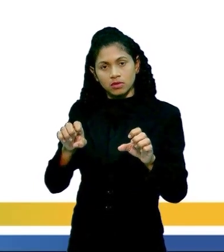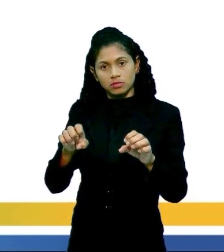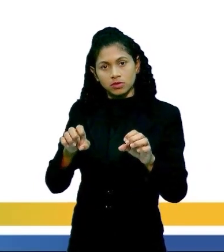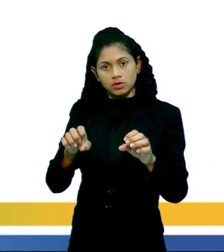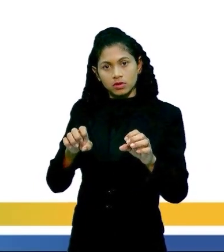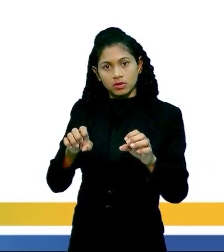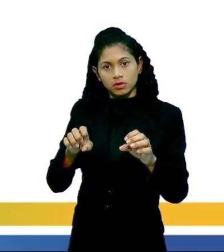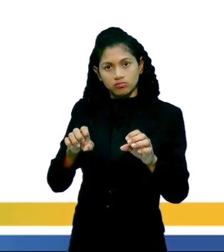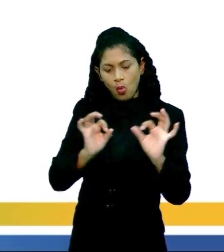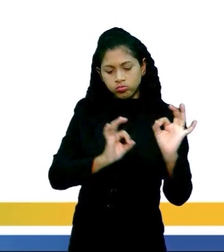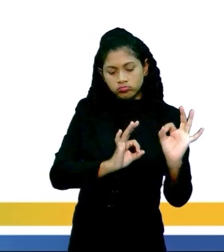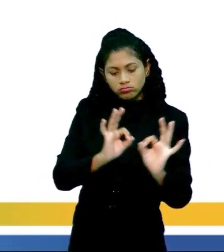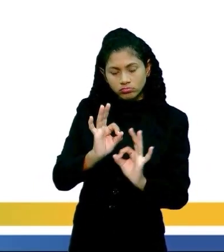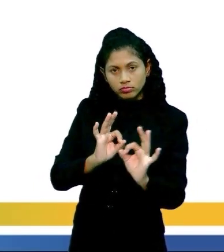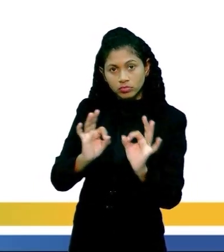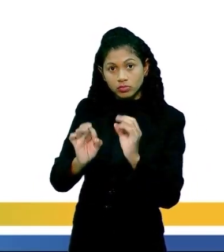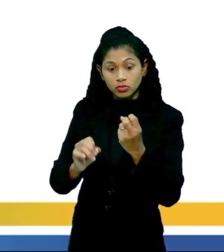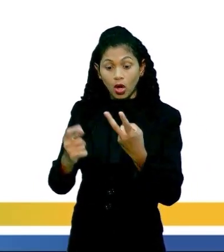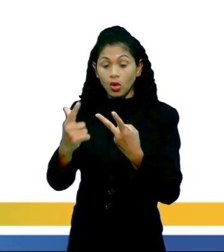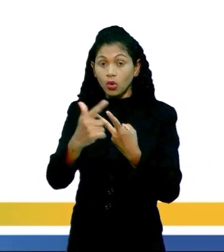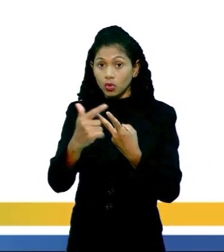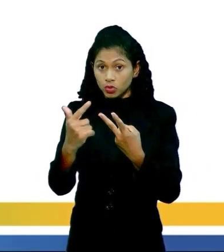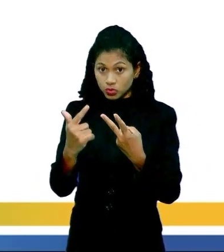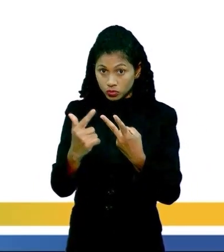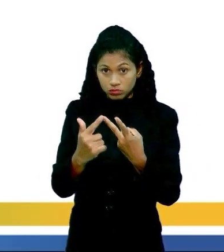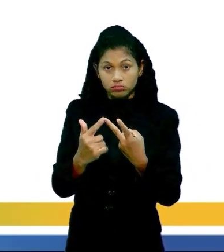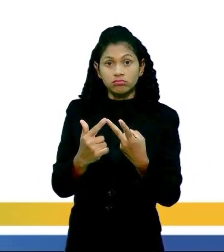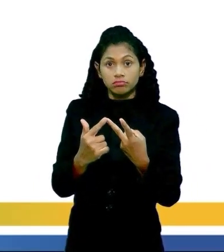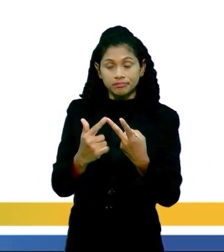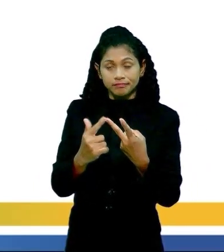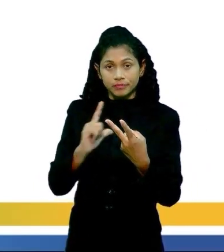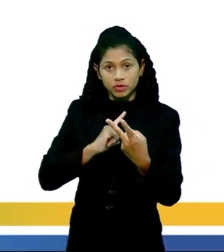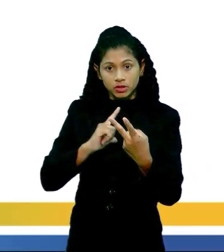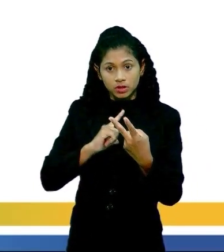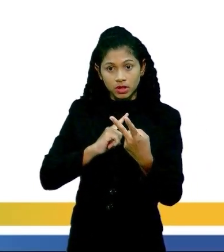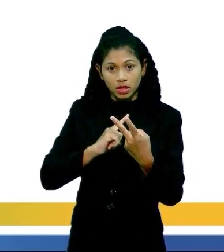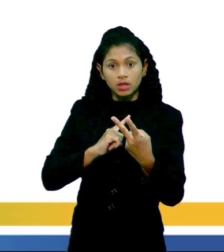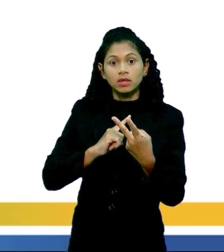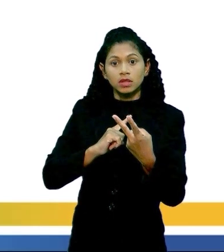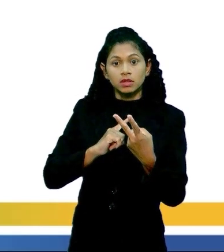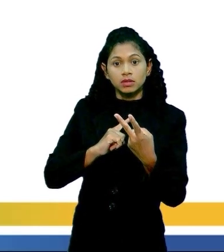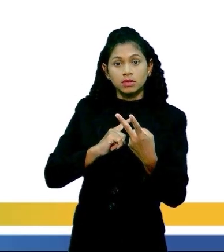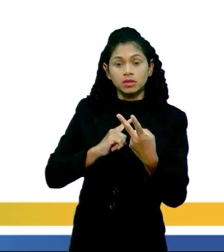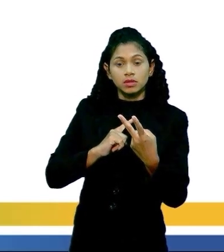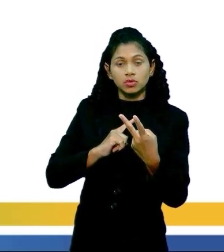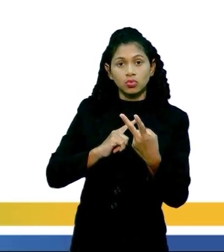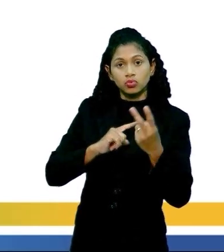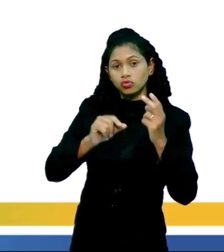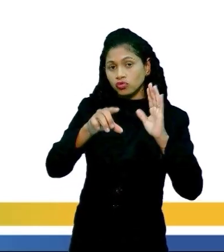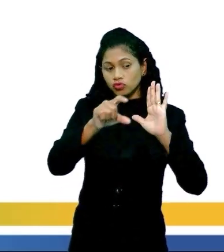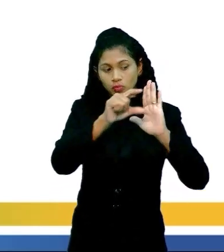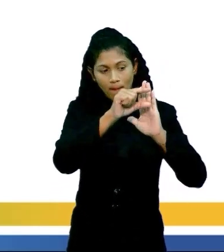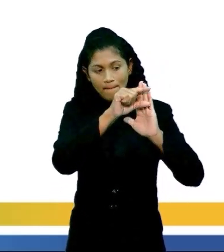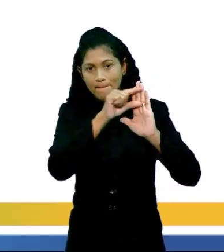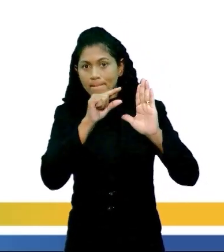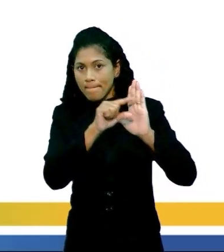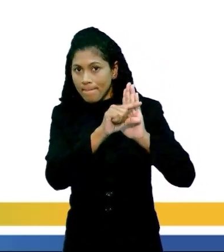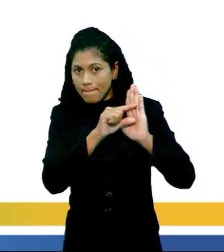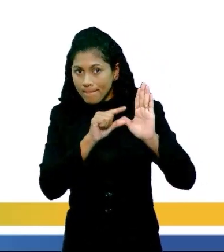duas formas, né? Nós temos a forma, que é a distribuição dos parágrafos. Nós temos